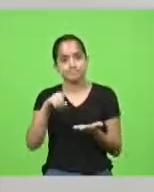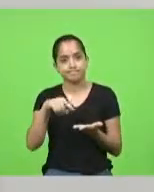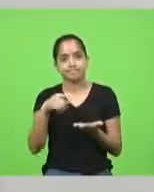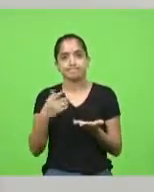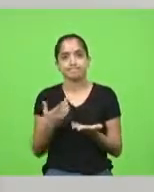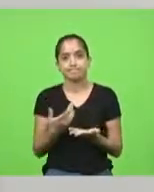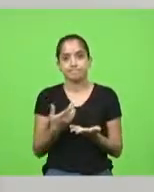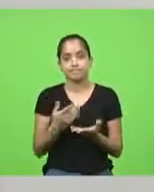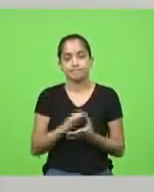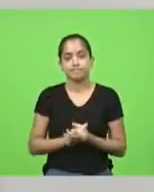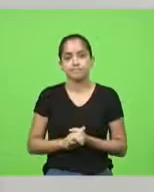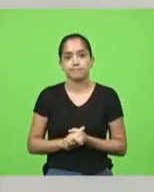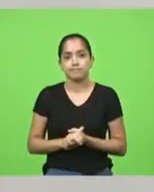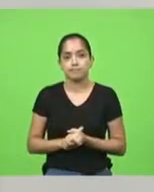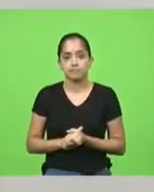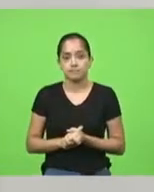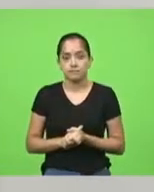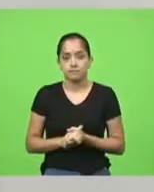fez.